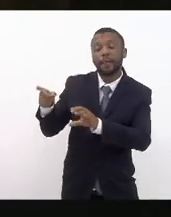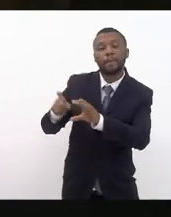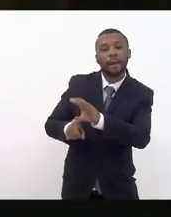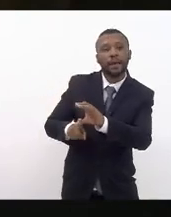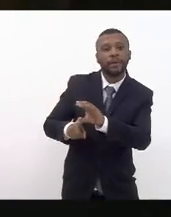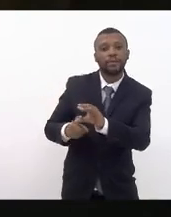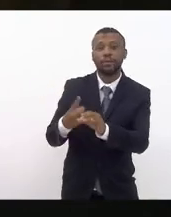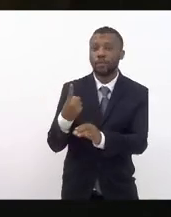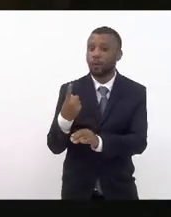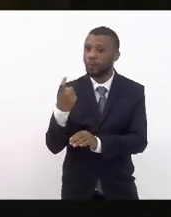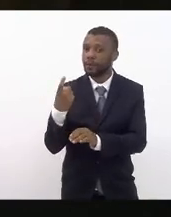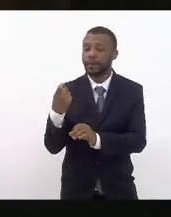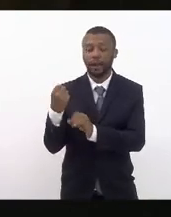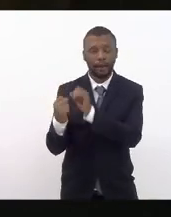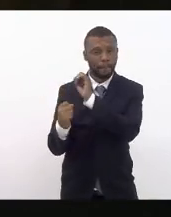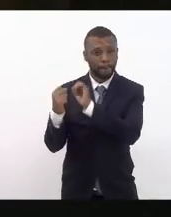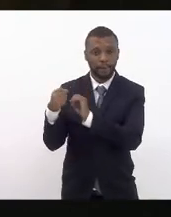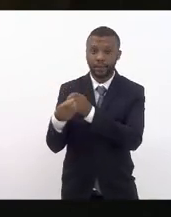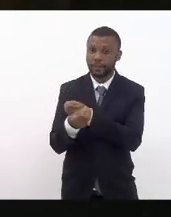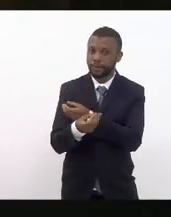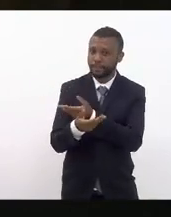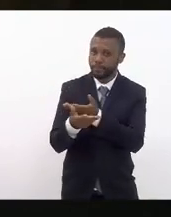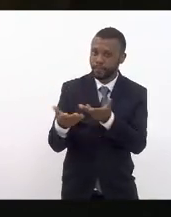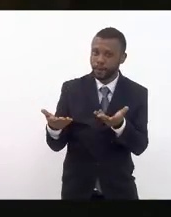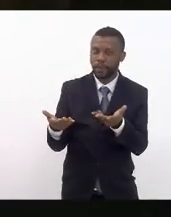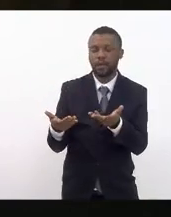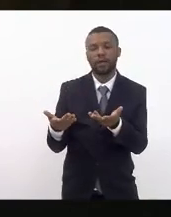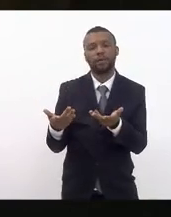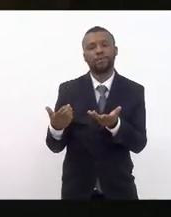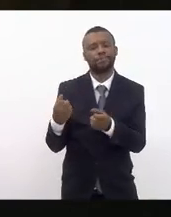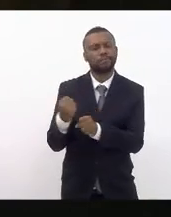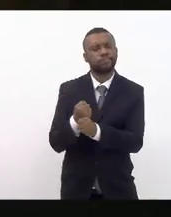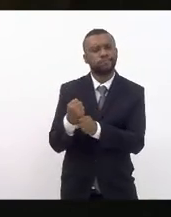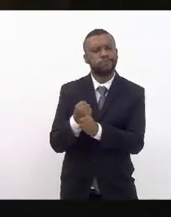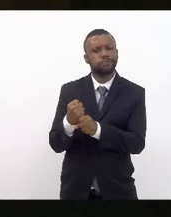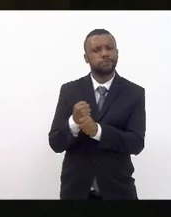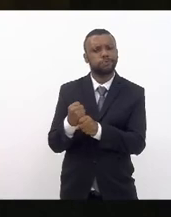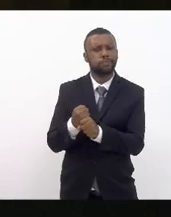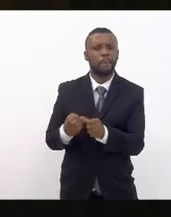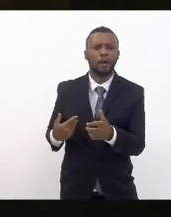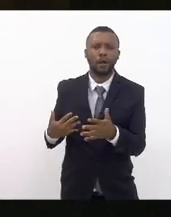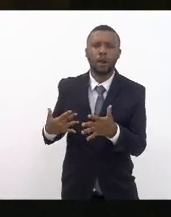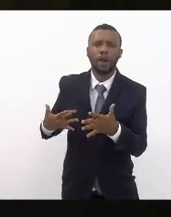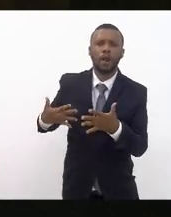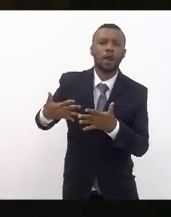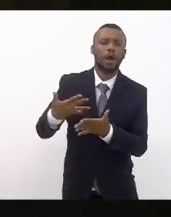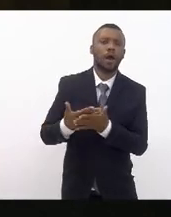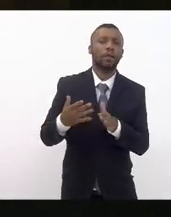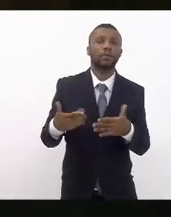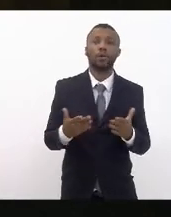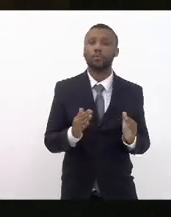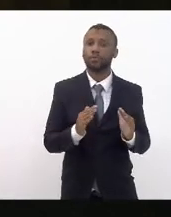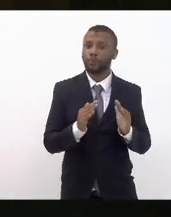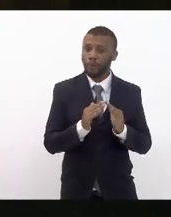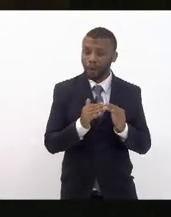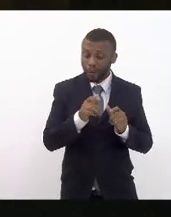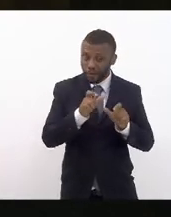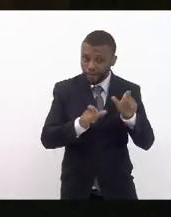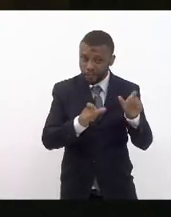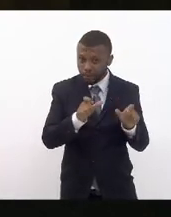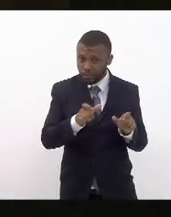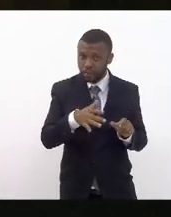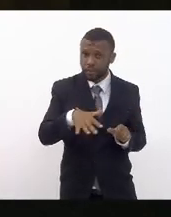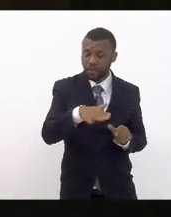é, que fornece esse serviço, que presta esse serviço há muitos anos. E os moradores relatam também